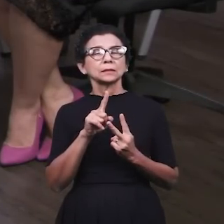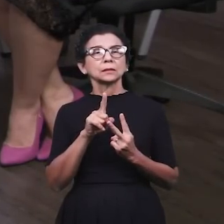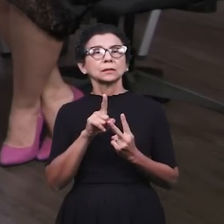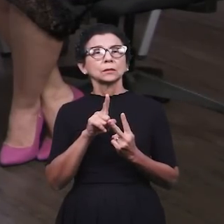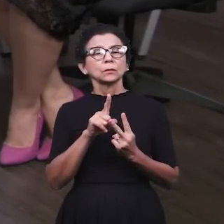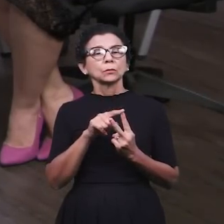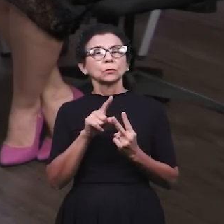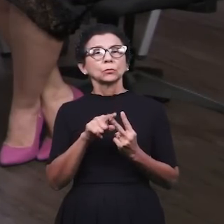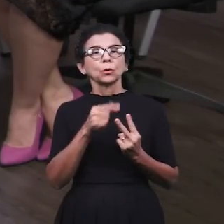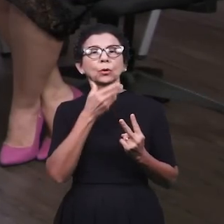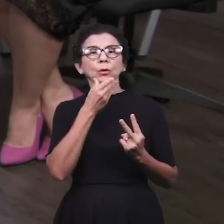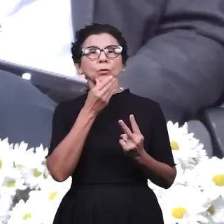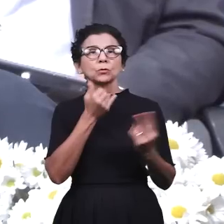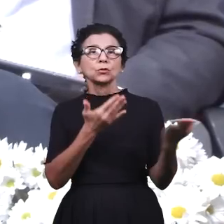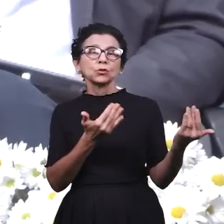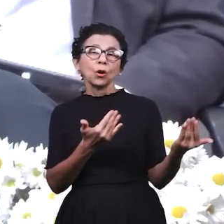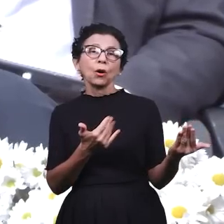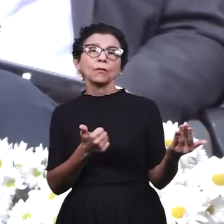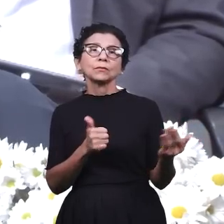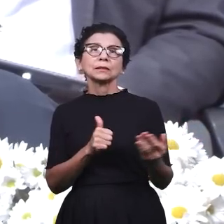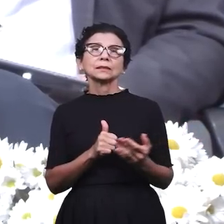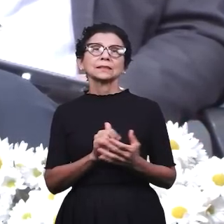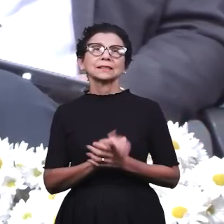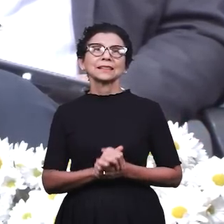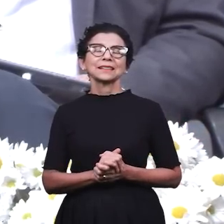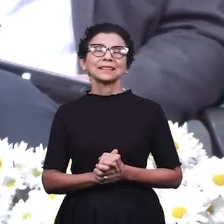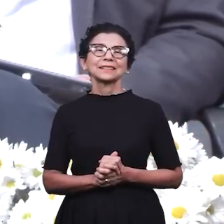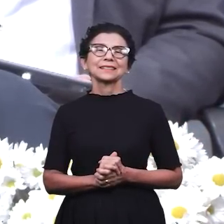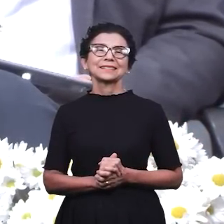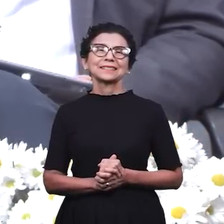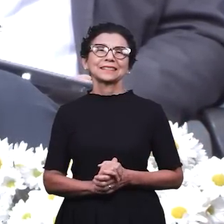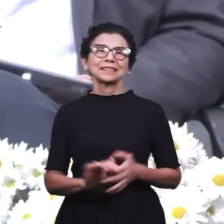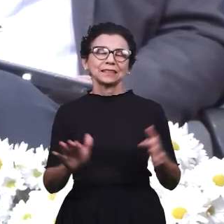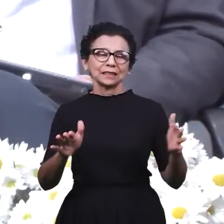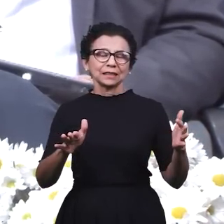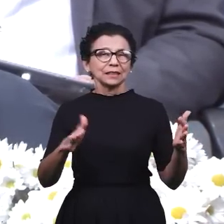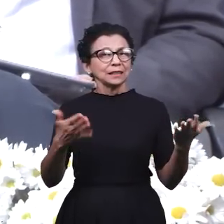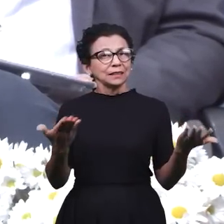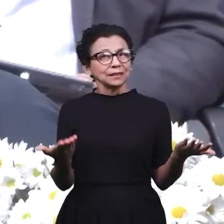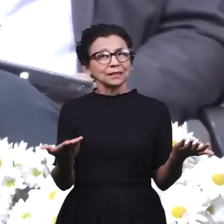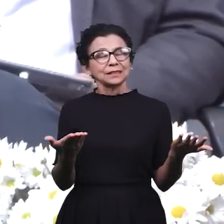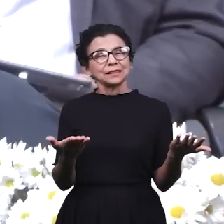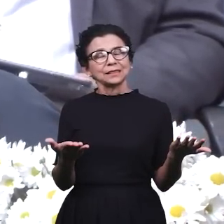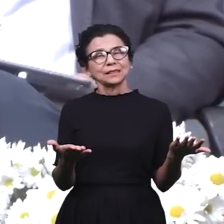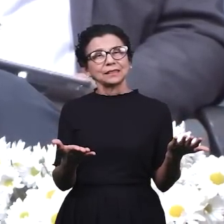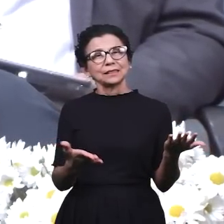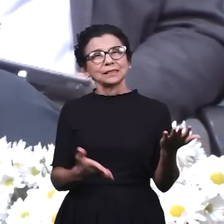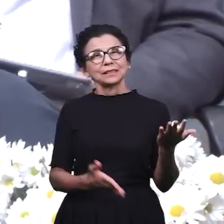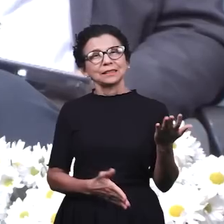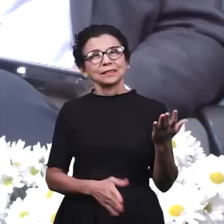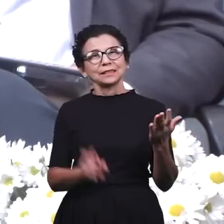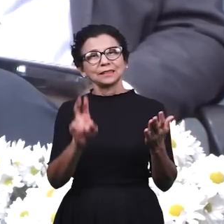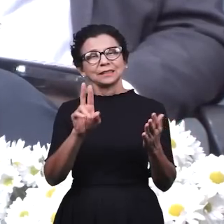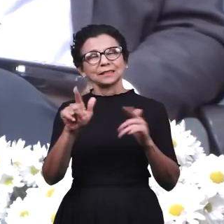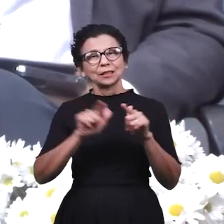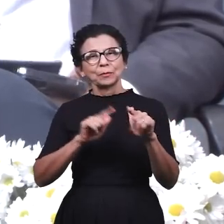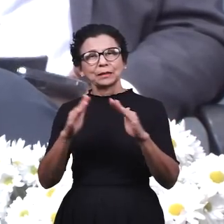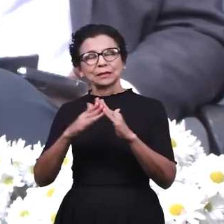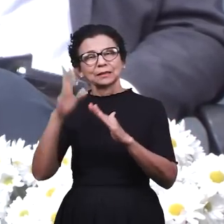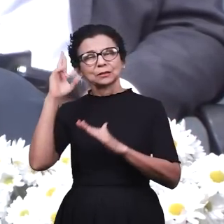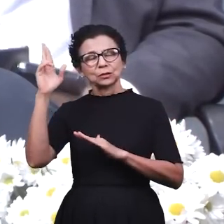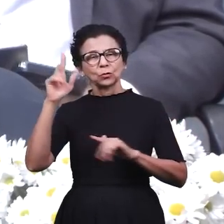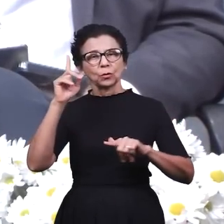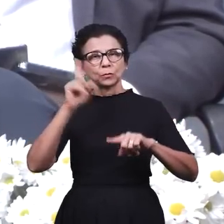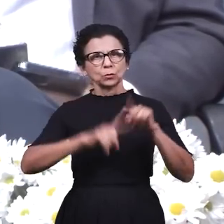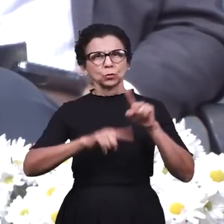lá que são mais firmes na igreja, instrumentista, né? E ela é que é responsável exatamente por transmitir as experiências dos